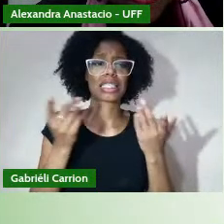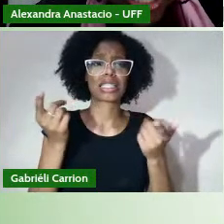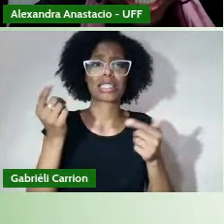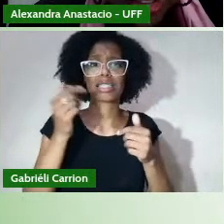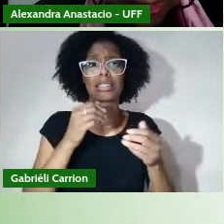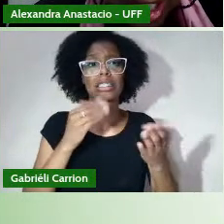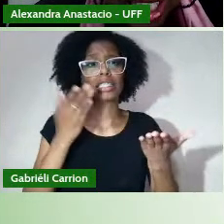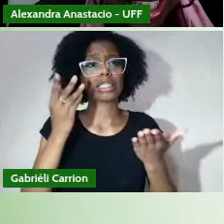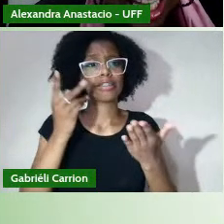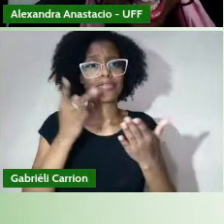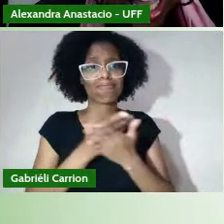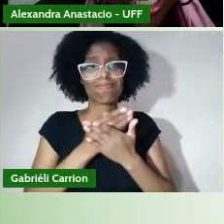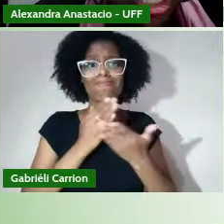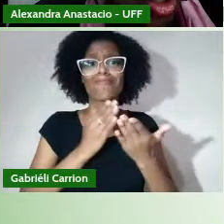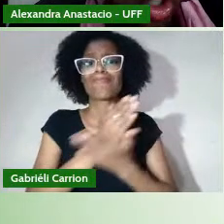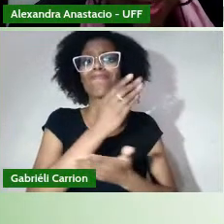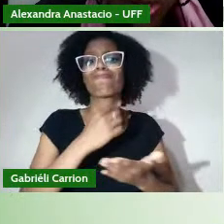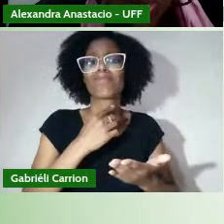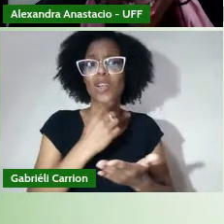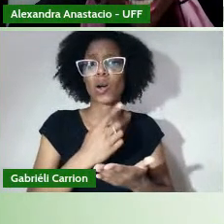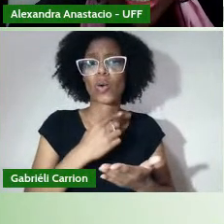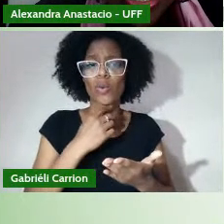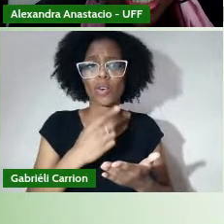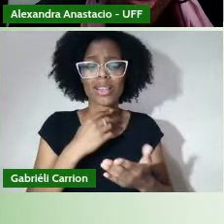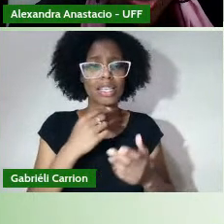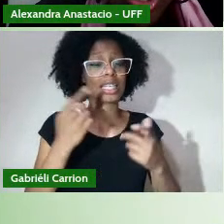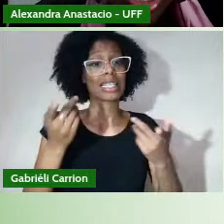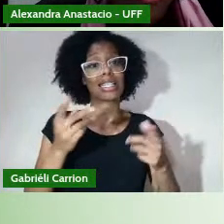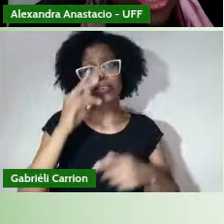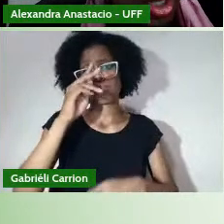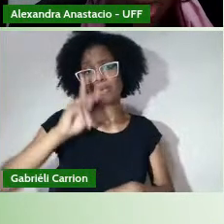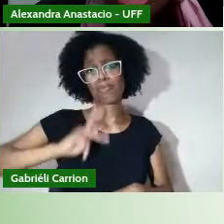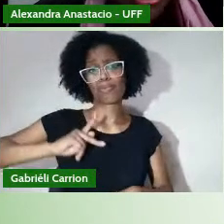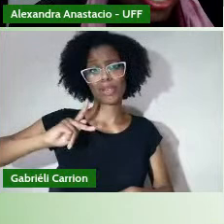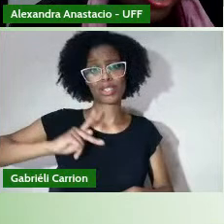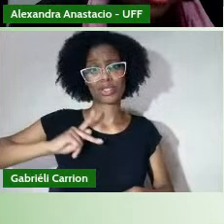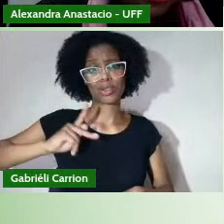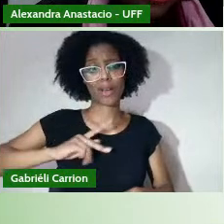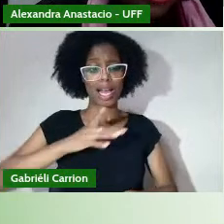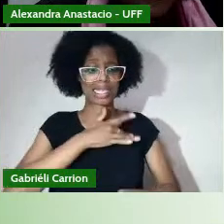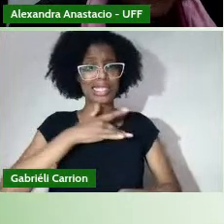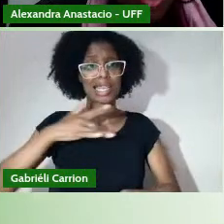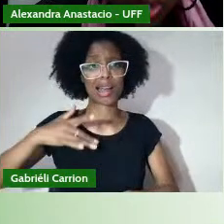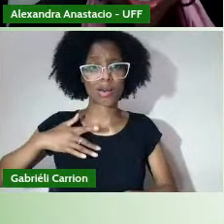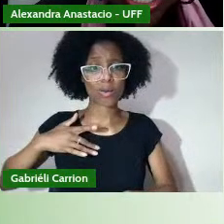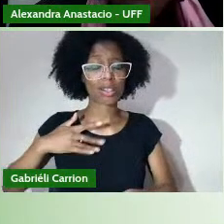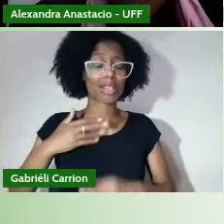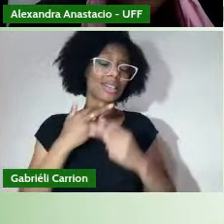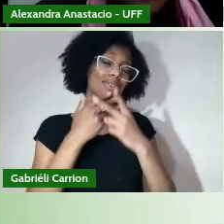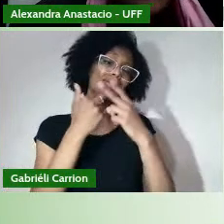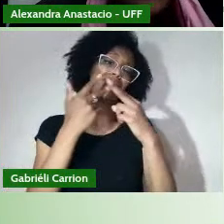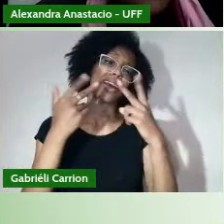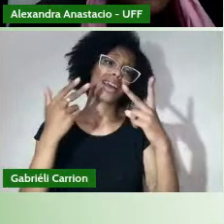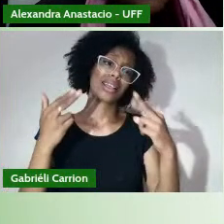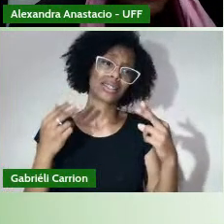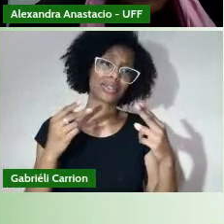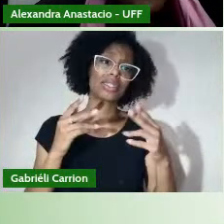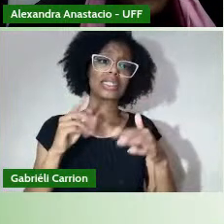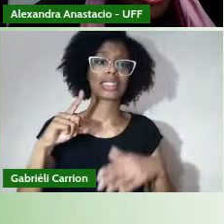repetência, enfim, questões pessoais e de saúde. Se vocês olharem, muitos elementos